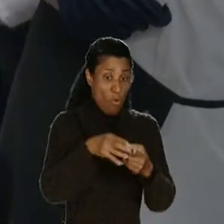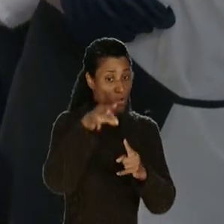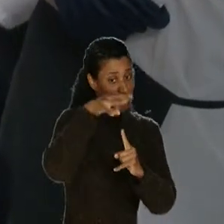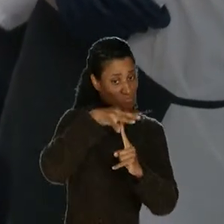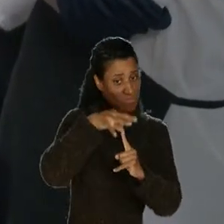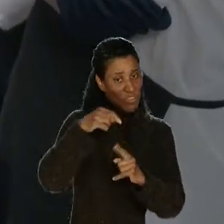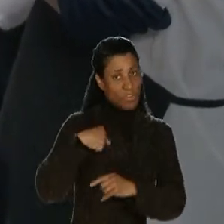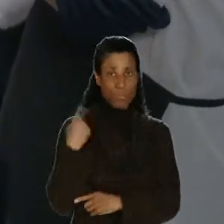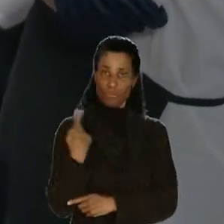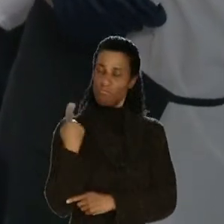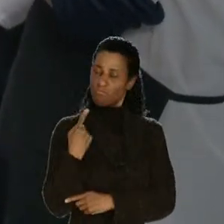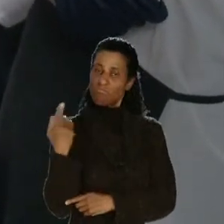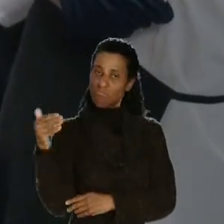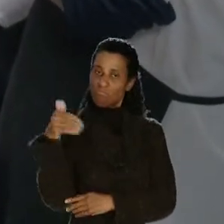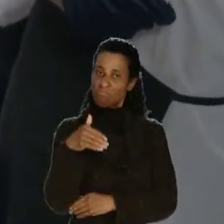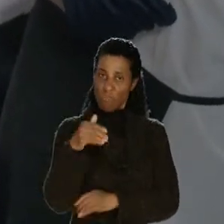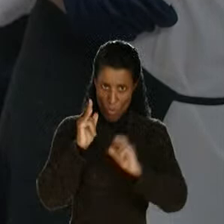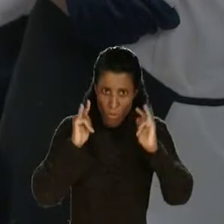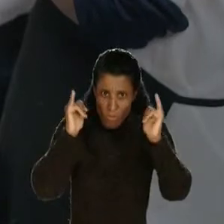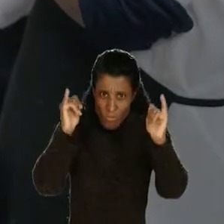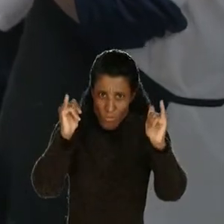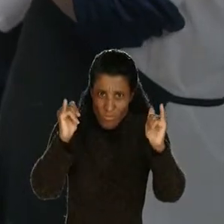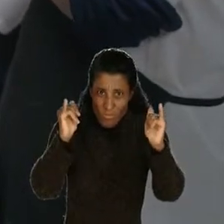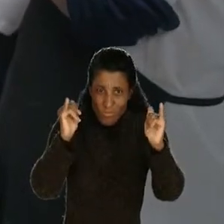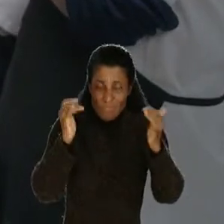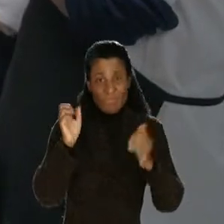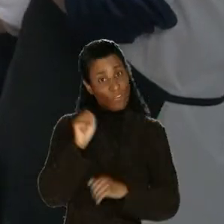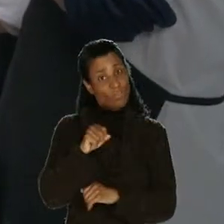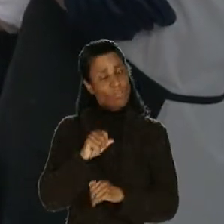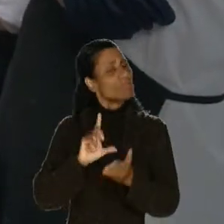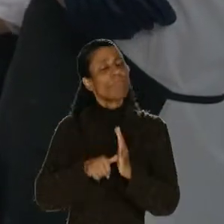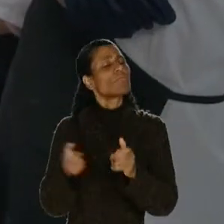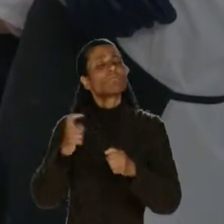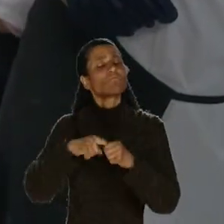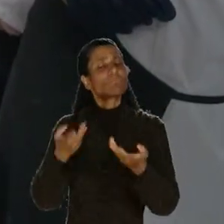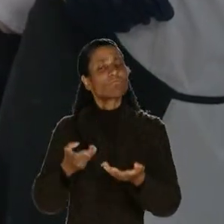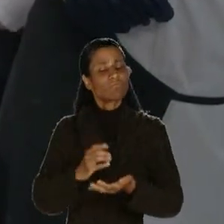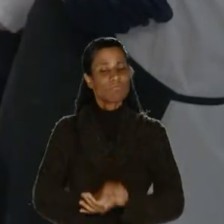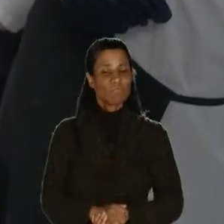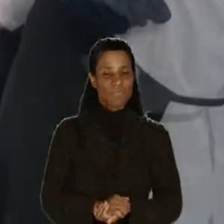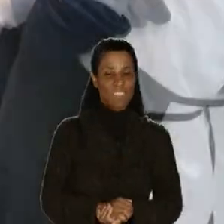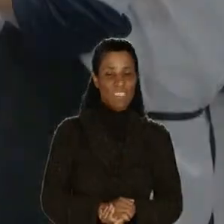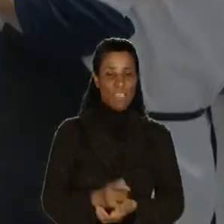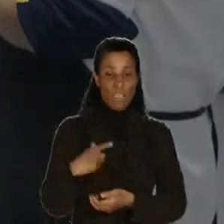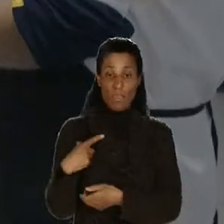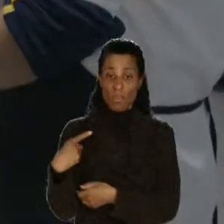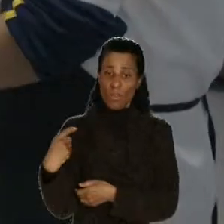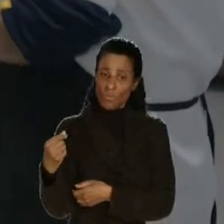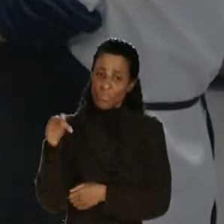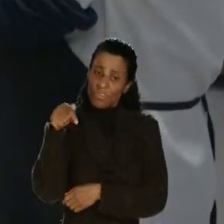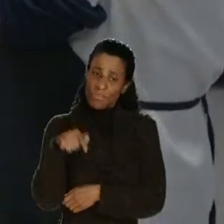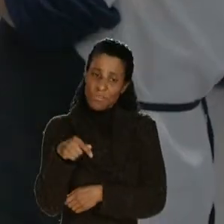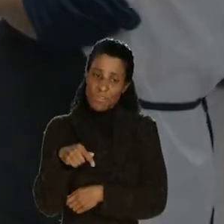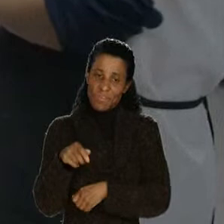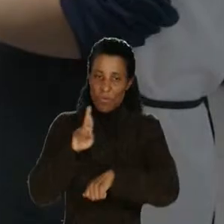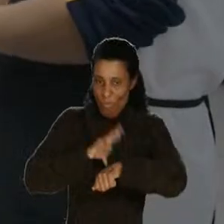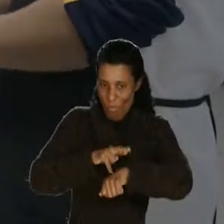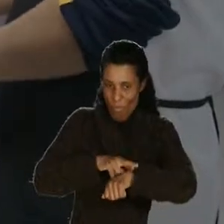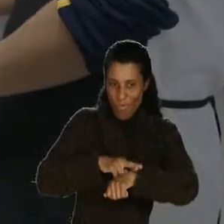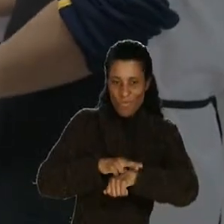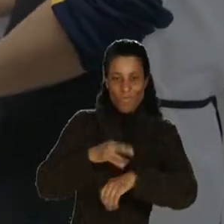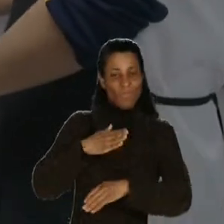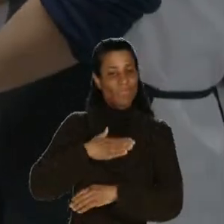coloca eu parada e eu vim sozinho. De ônibus? E na hora de voltar? Eu saio aqui